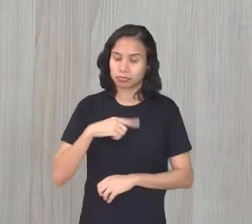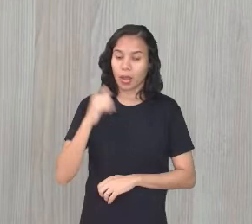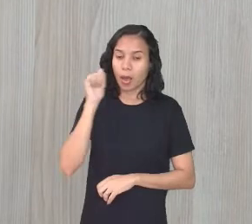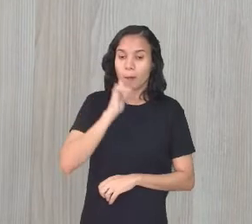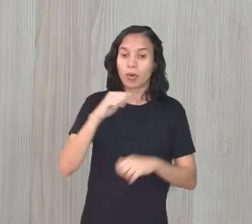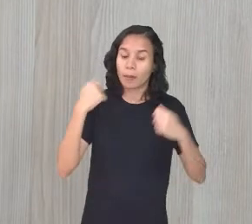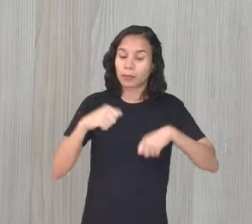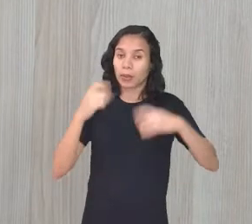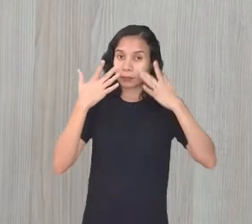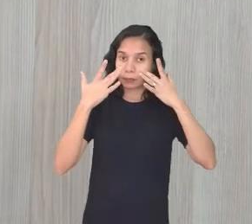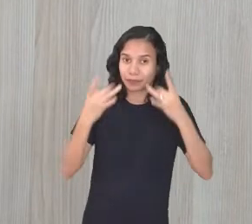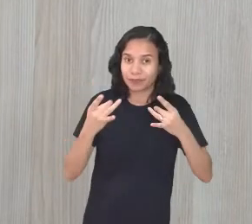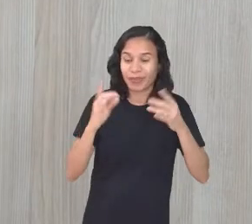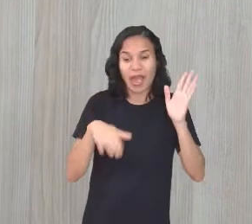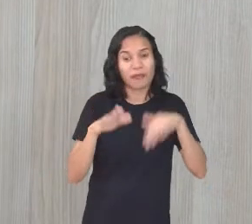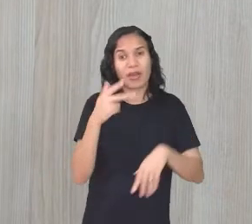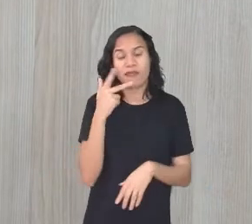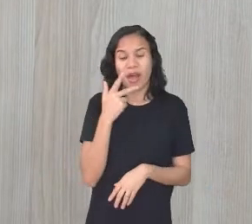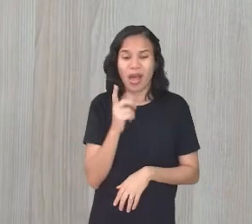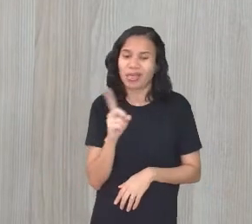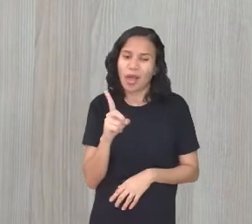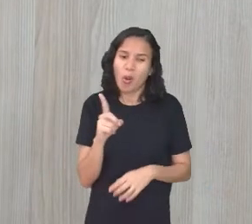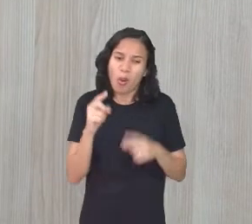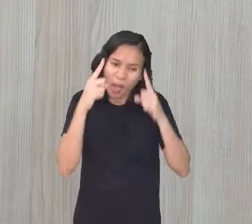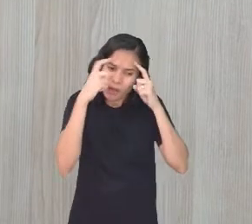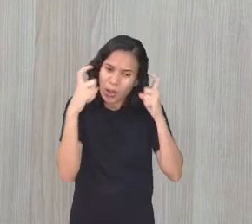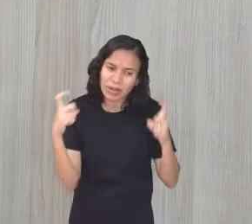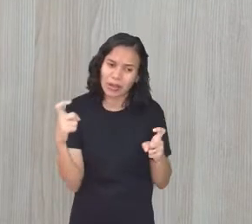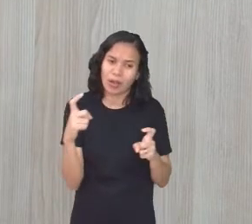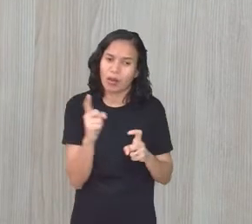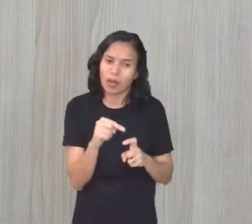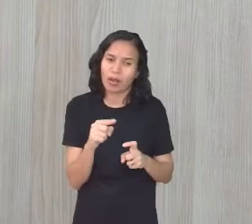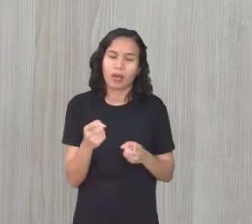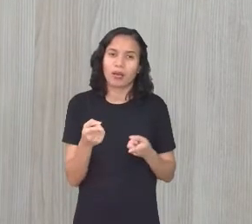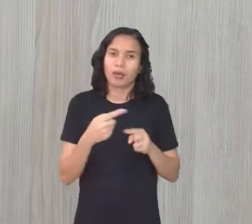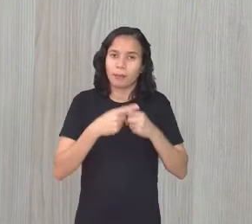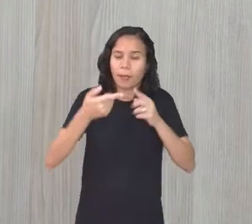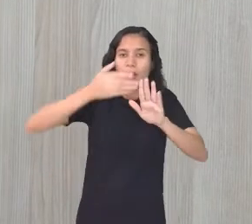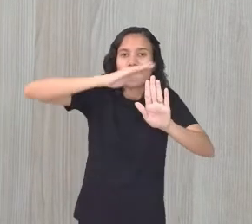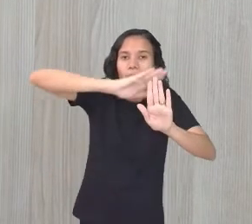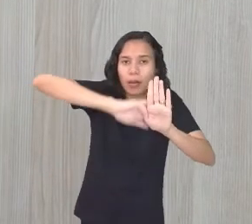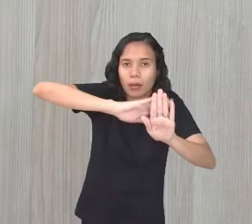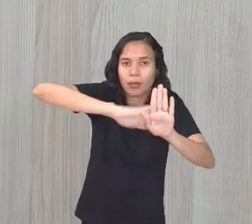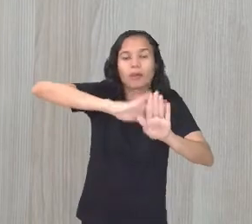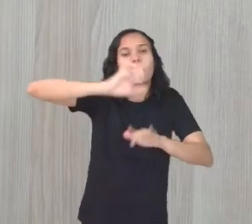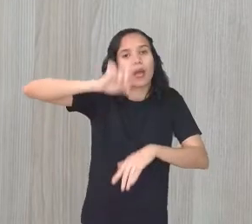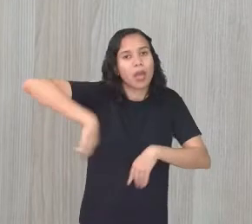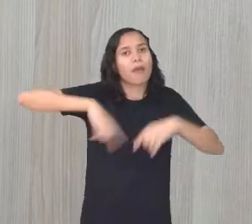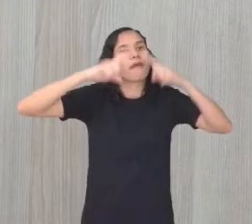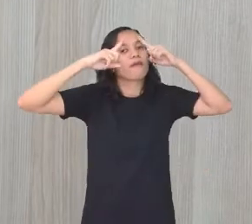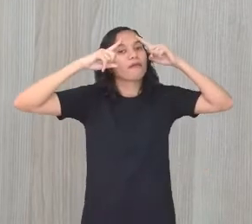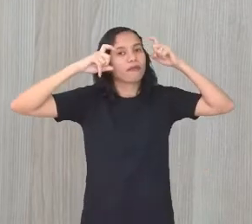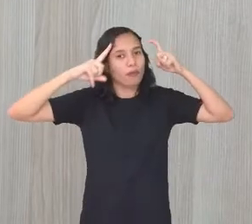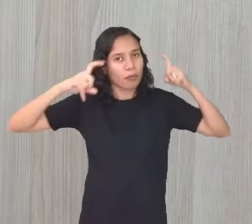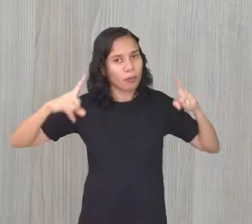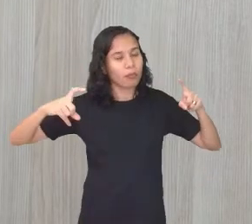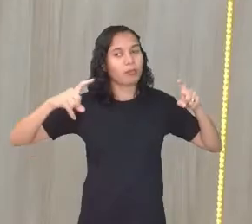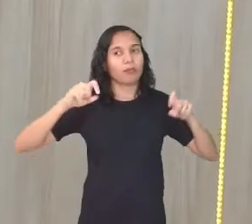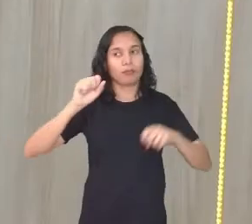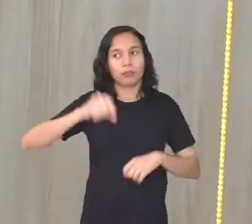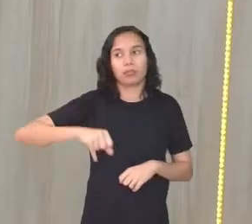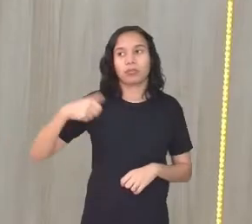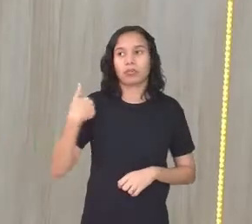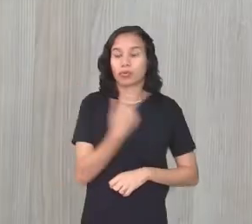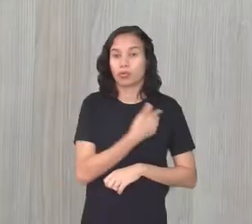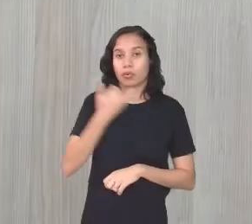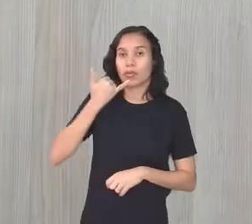esteja alerta. Às vezes ela acha que não é violência, mas na verdade por trás existe a violência. Exatamente. E aí a gente liga, né?